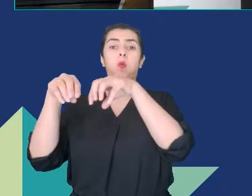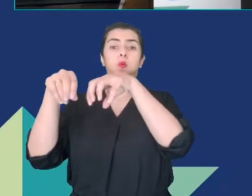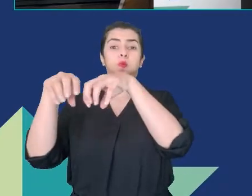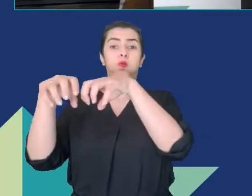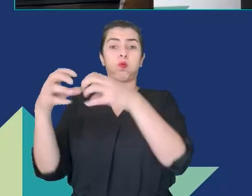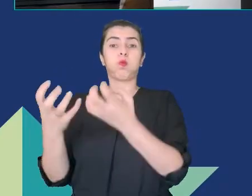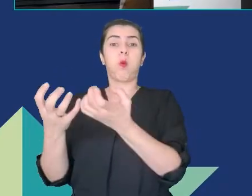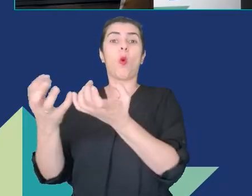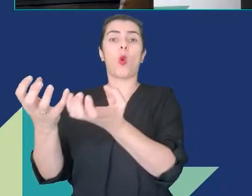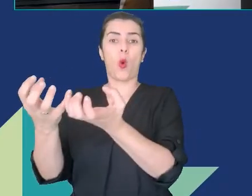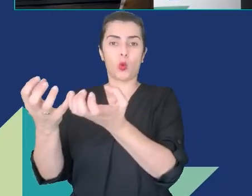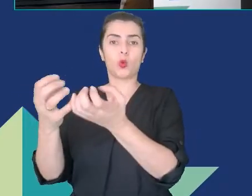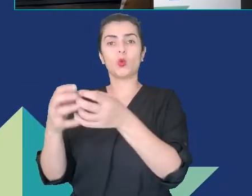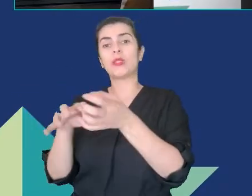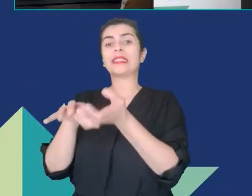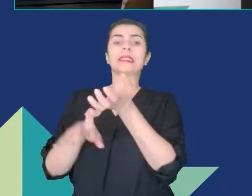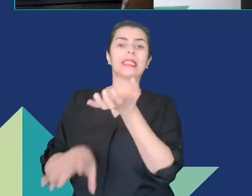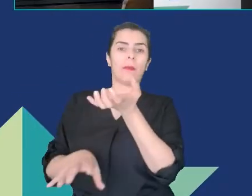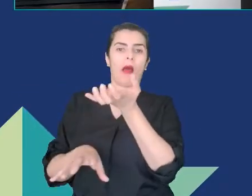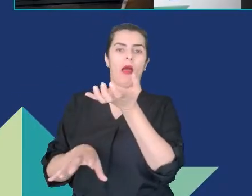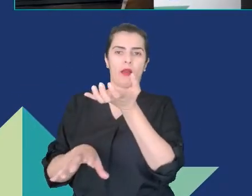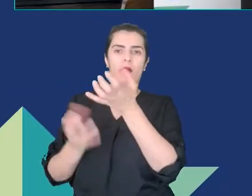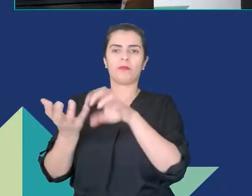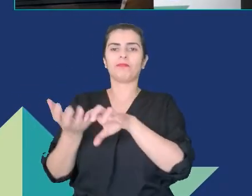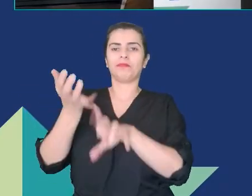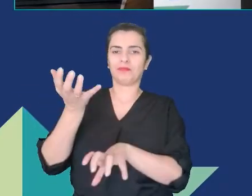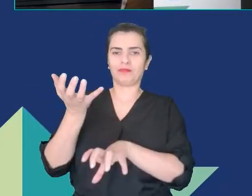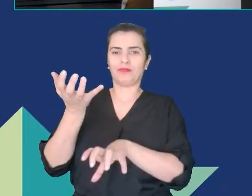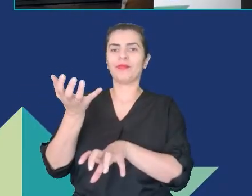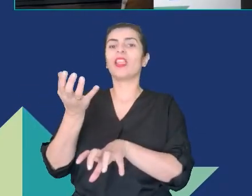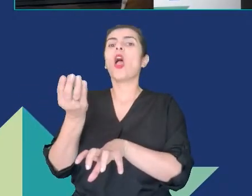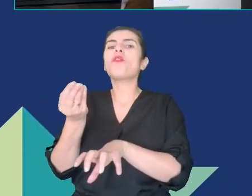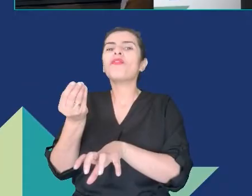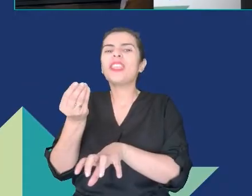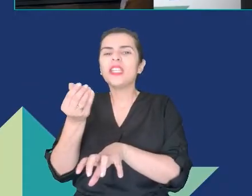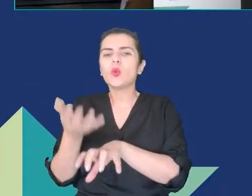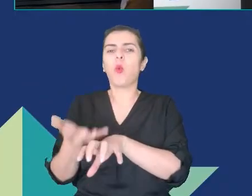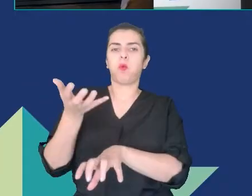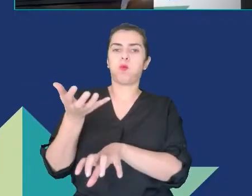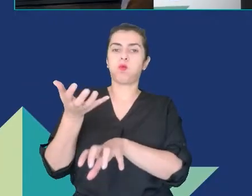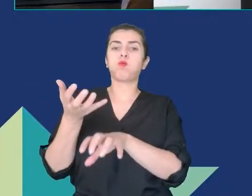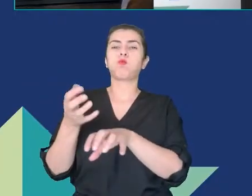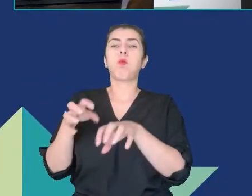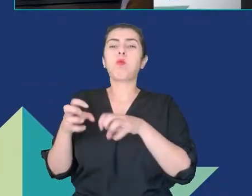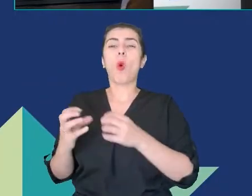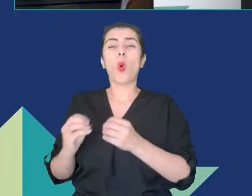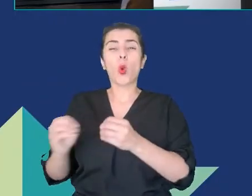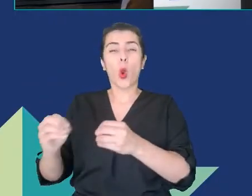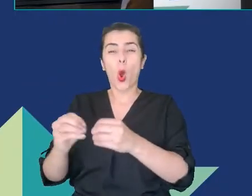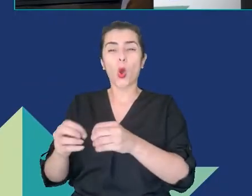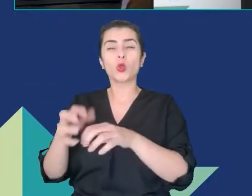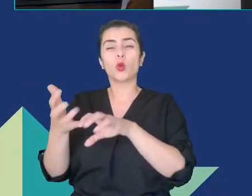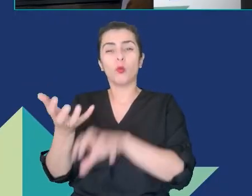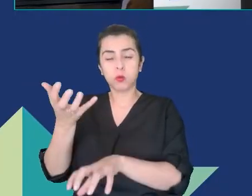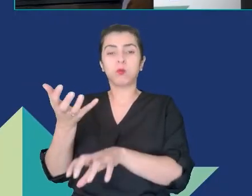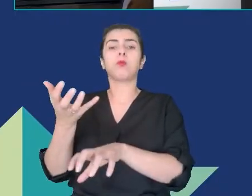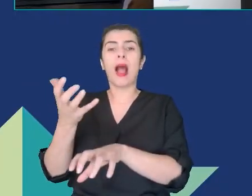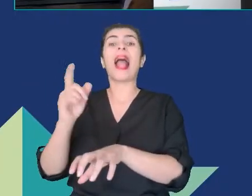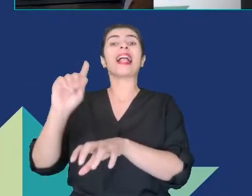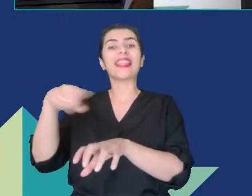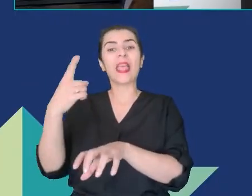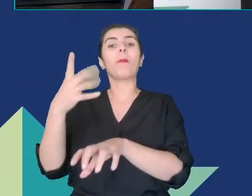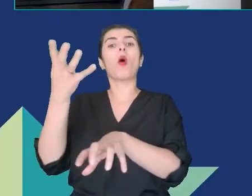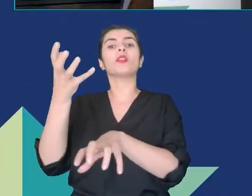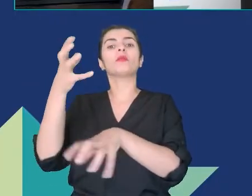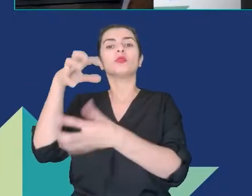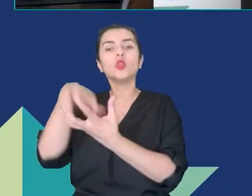material, o mais fino ele é espessado, e eles se juntam novamente para serem filtrados juntos. Então, a gente chama aqui